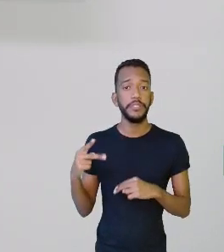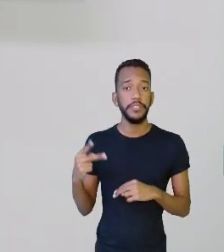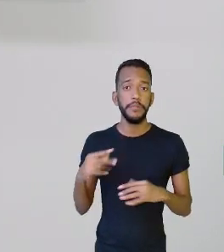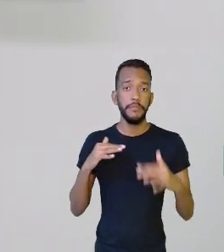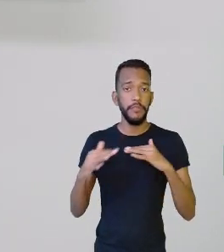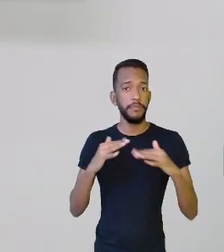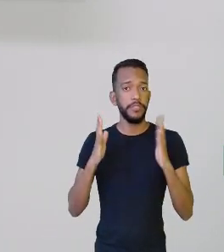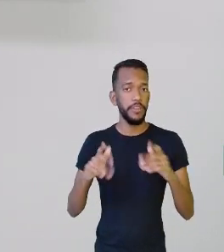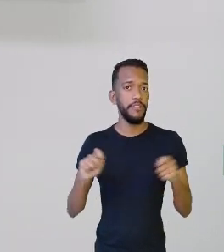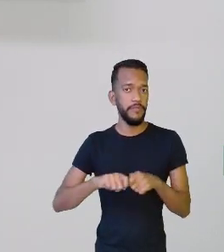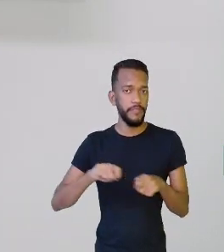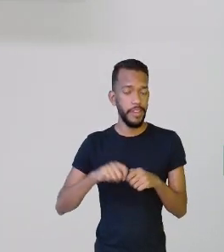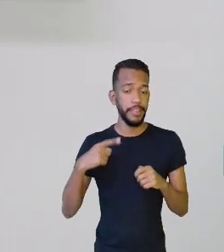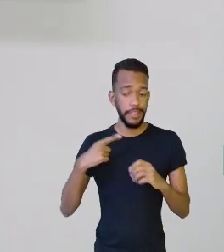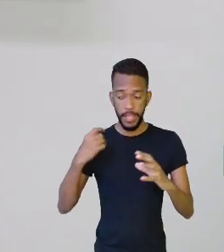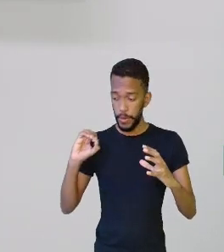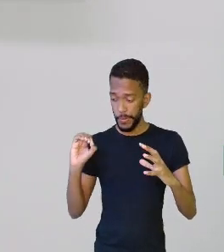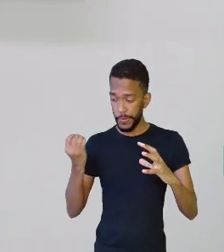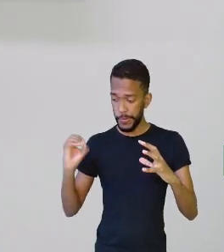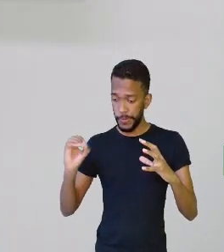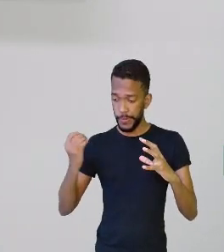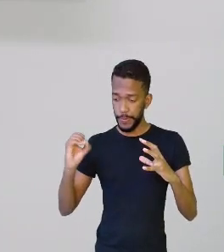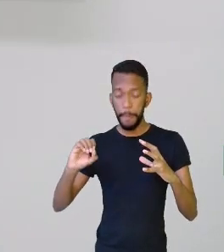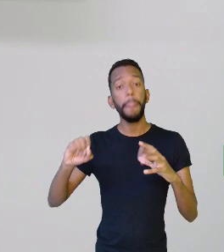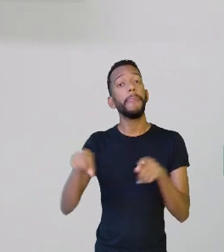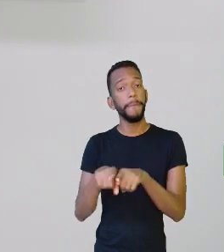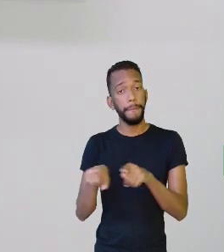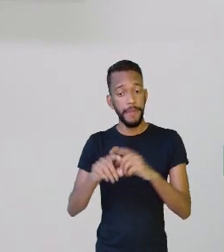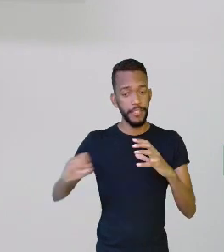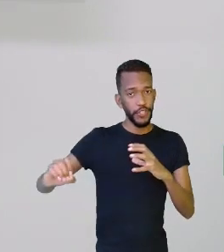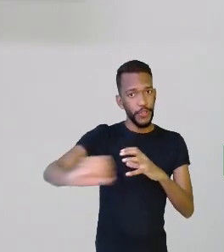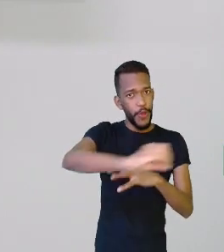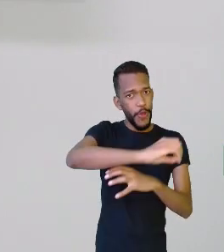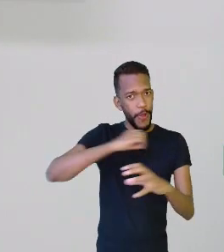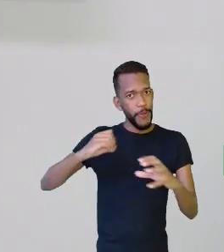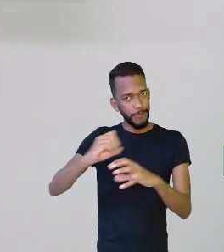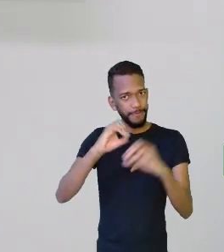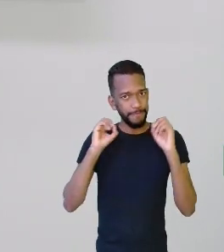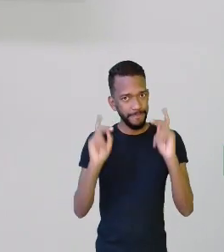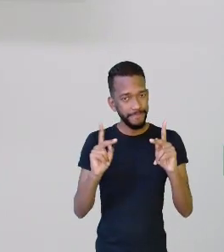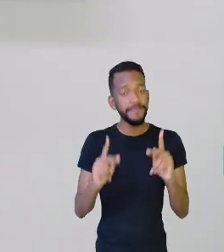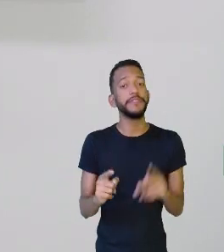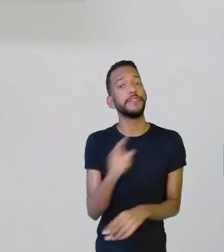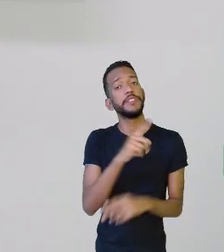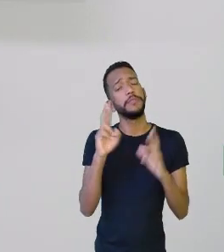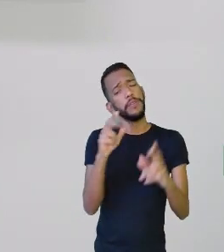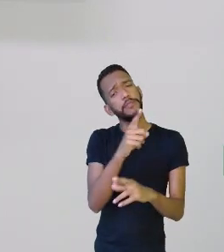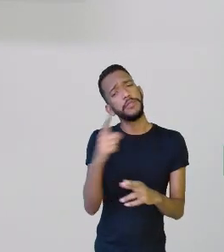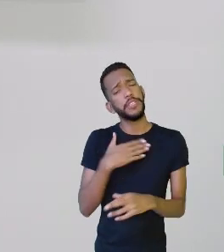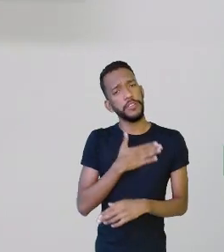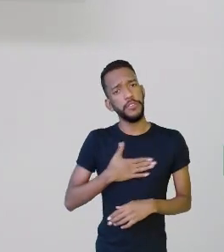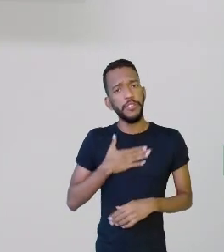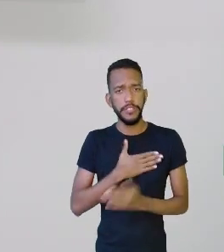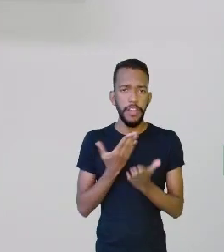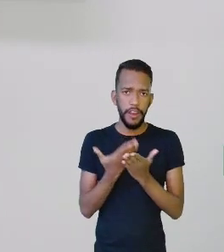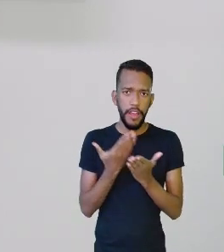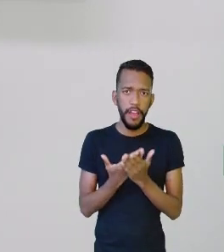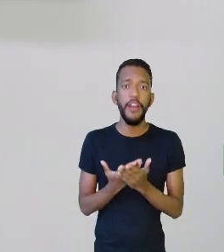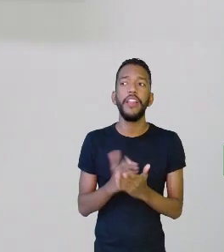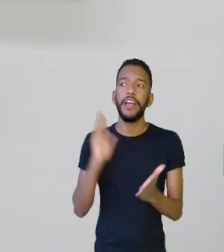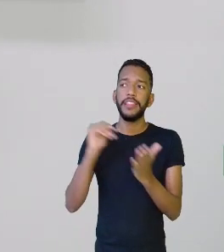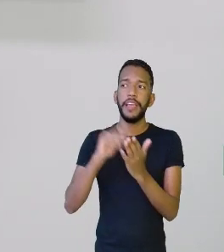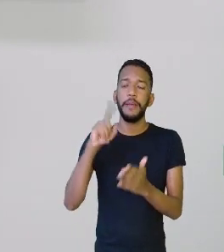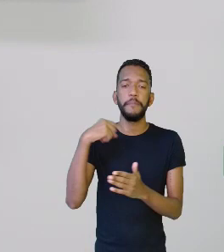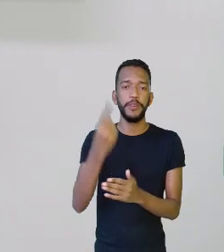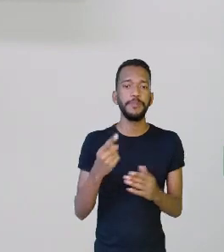Terra faz, tanto ao redor dela mesma, rotação, como ao redor do Sol, ok? Espero que vocês tenham gostado da aula e até a